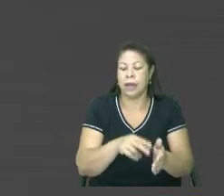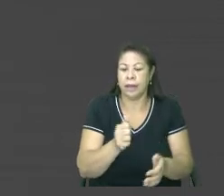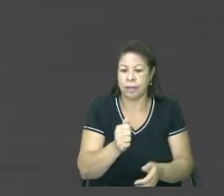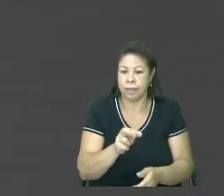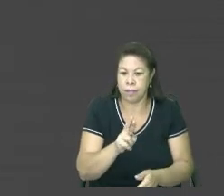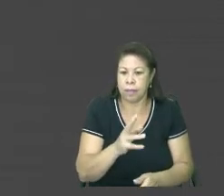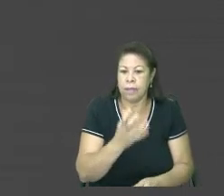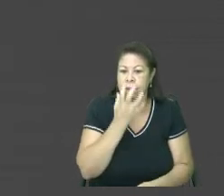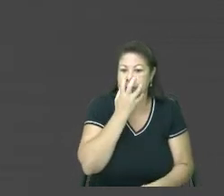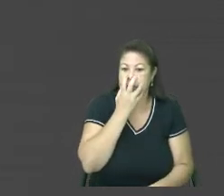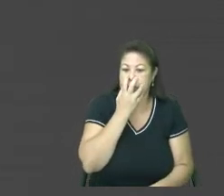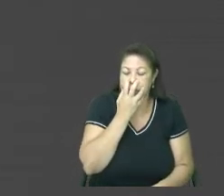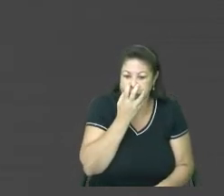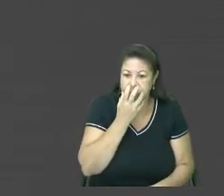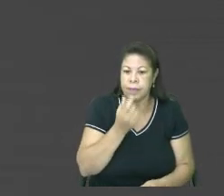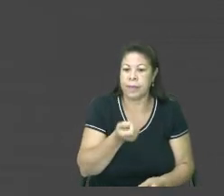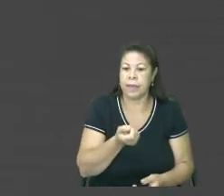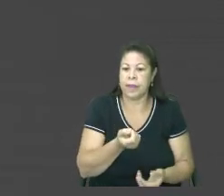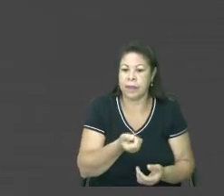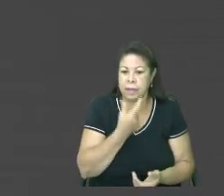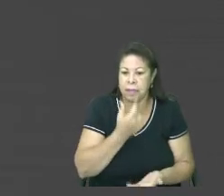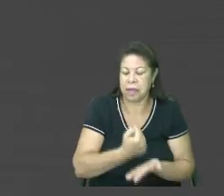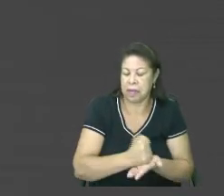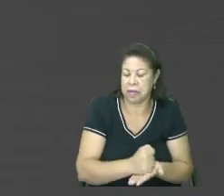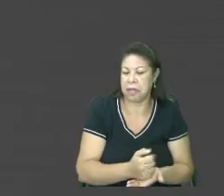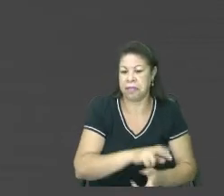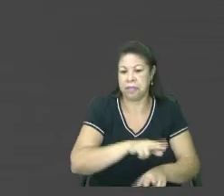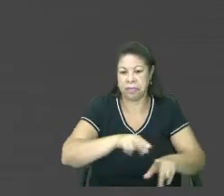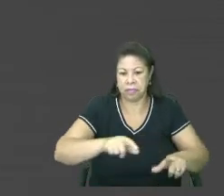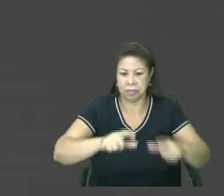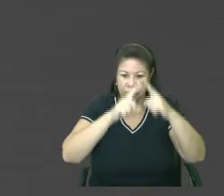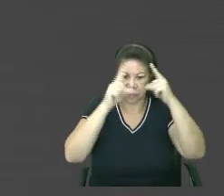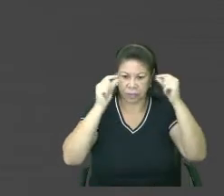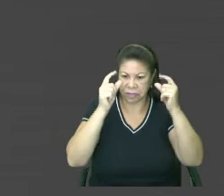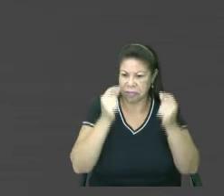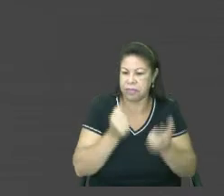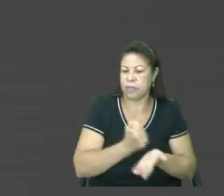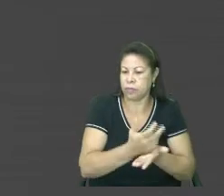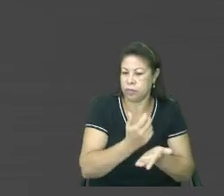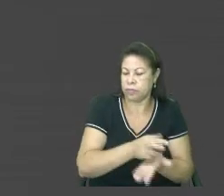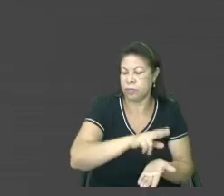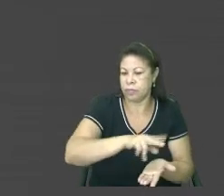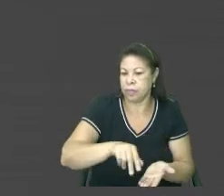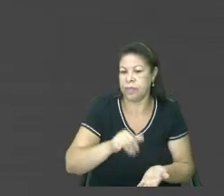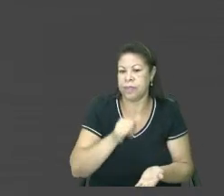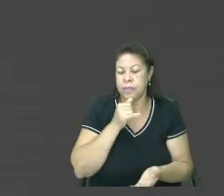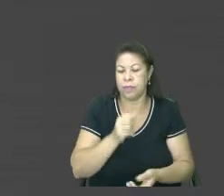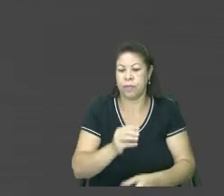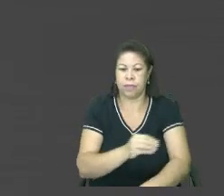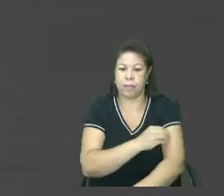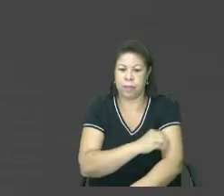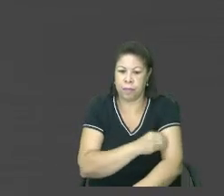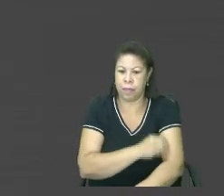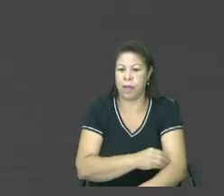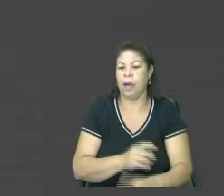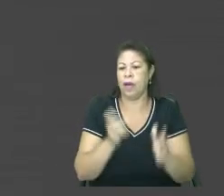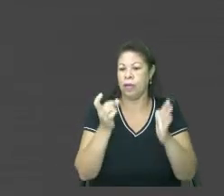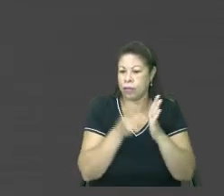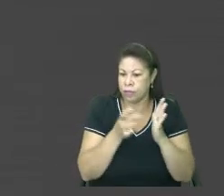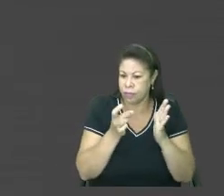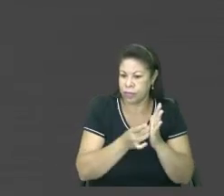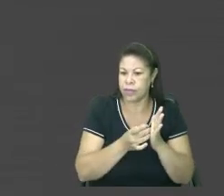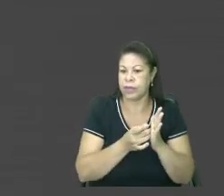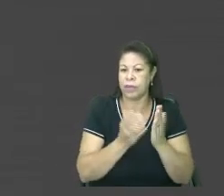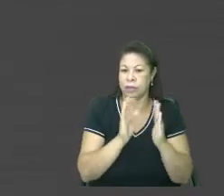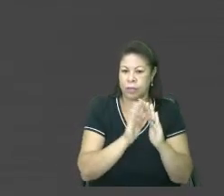de enfermagem e medicamento, de materiais de consumo, como álcool gel, vidros, né, para fazer